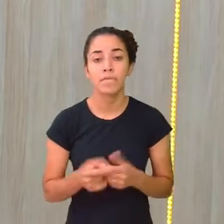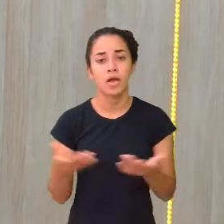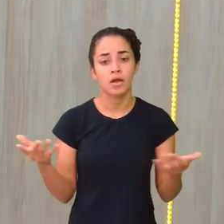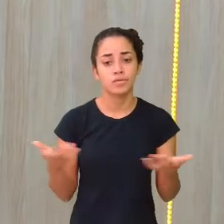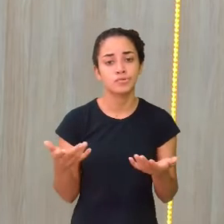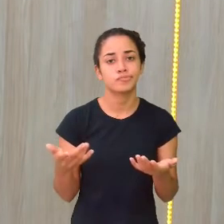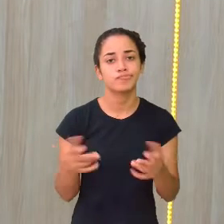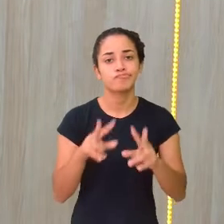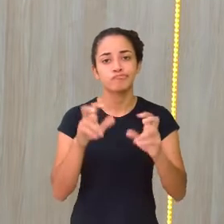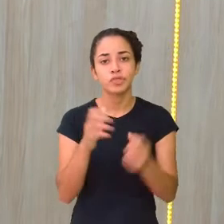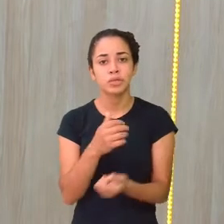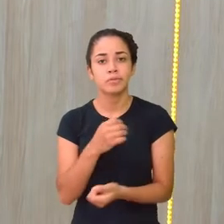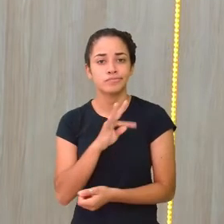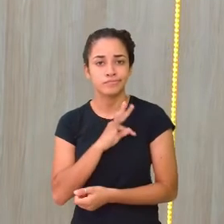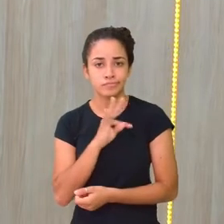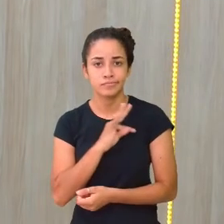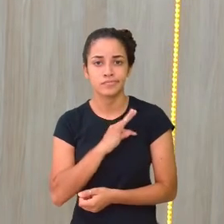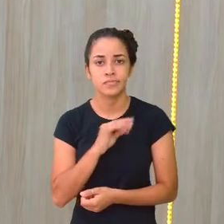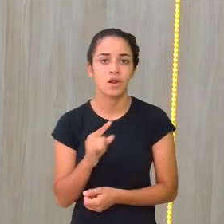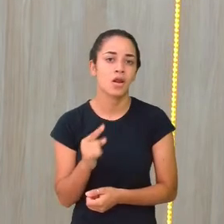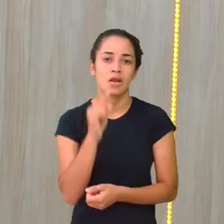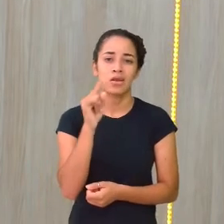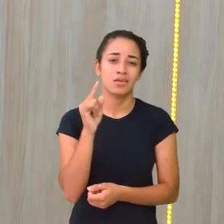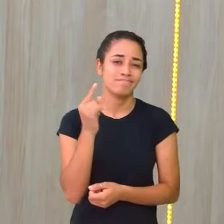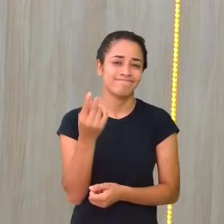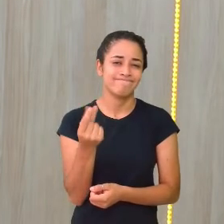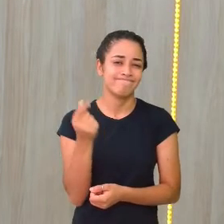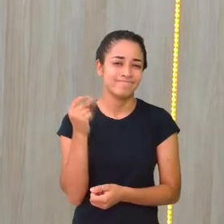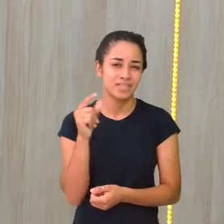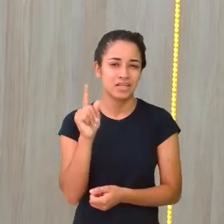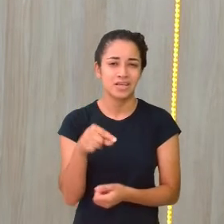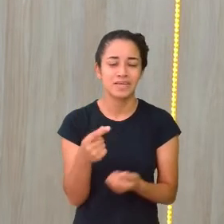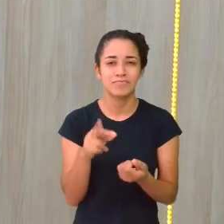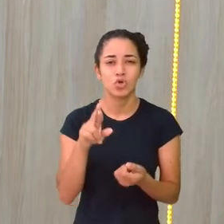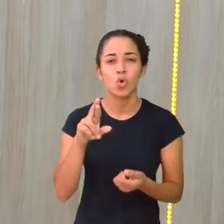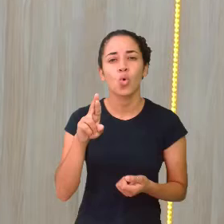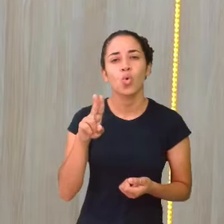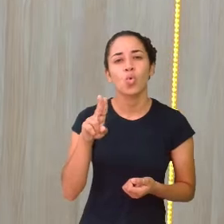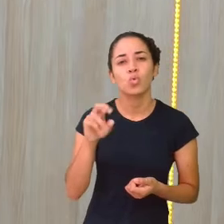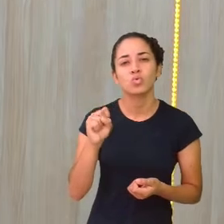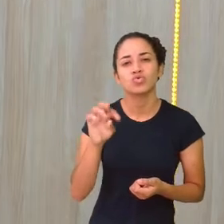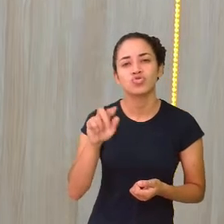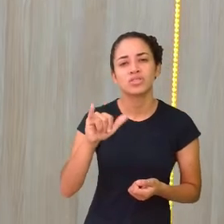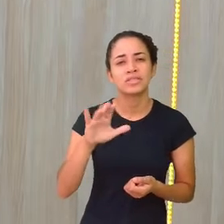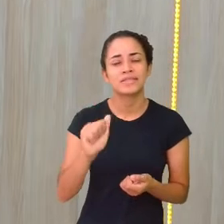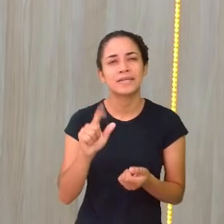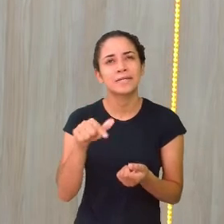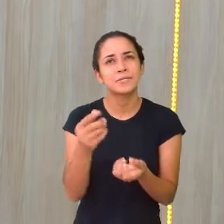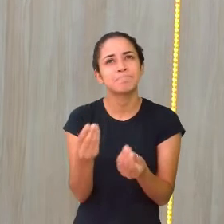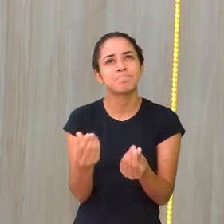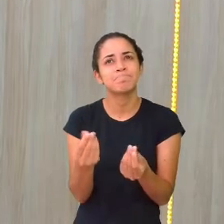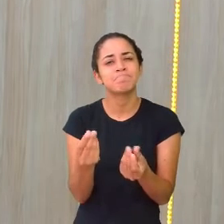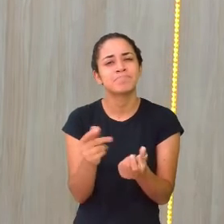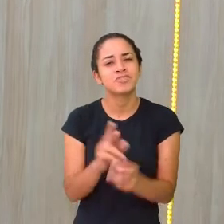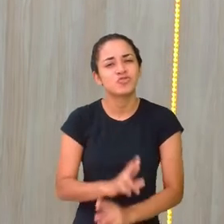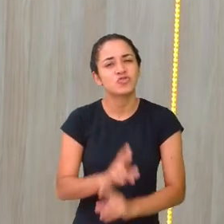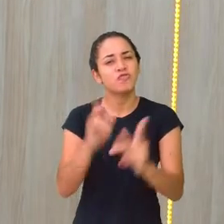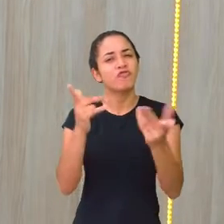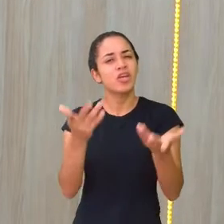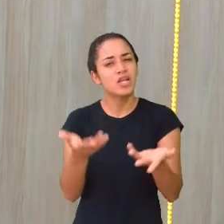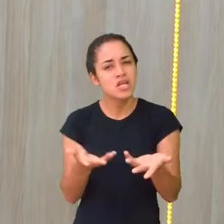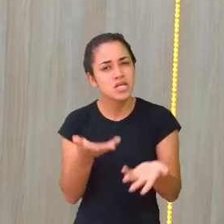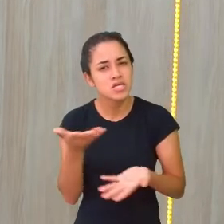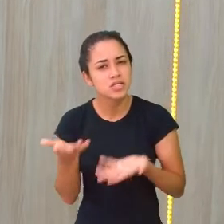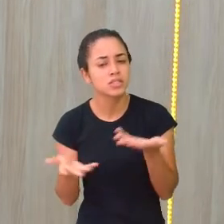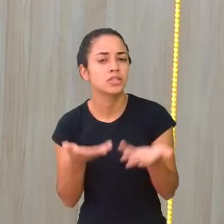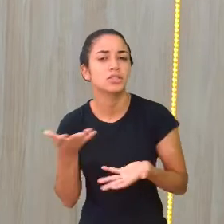técnicas, que lá eram bem, né, aquela questão bem rústica, né, eram coisas bem peculiares, né, que eles